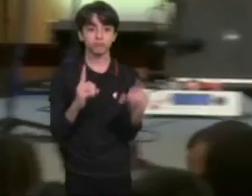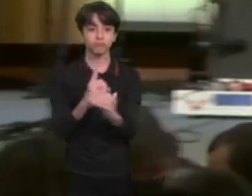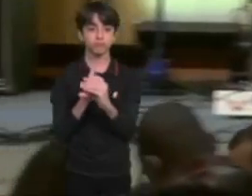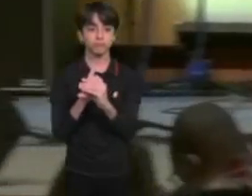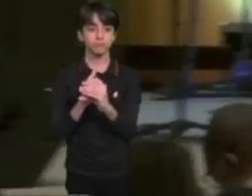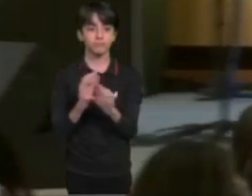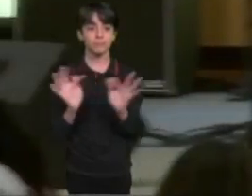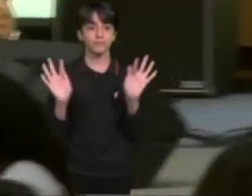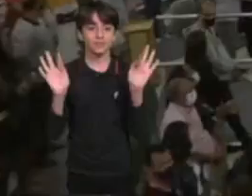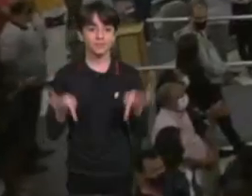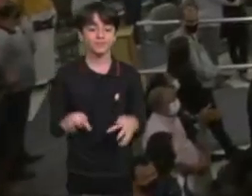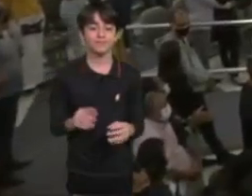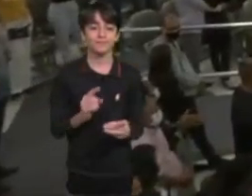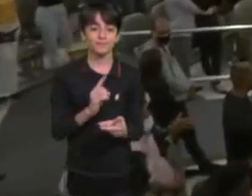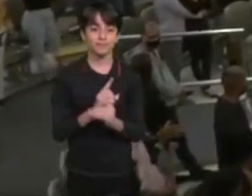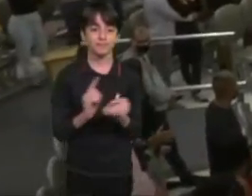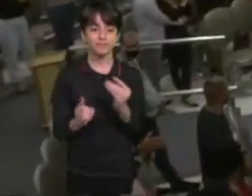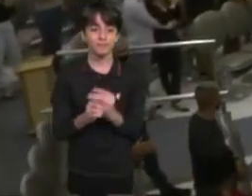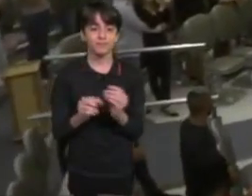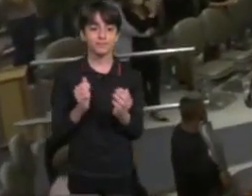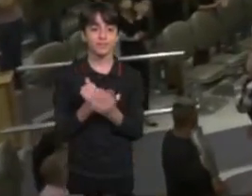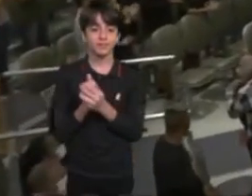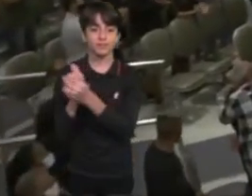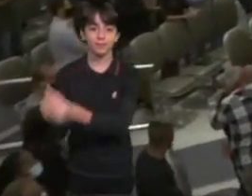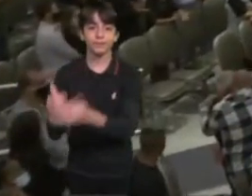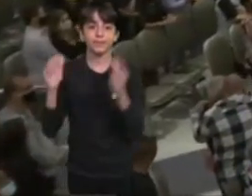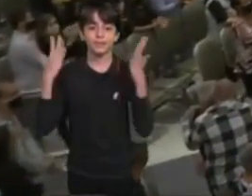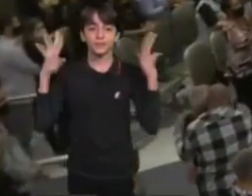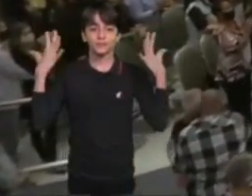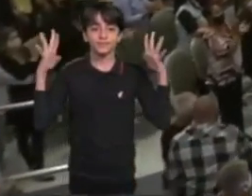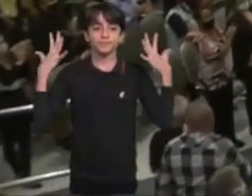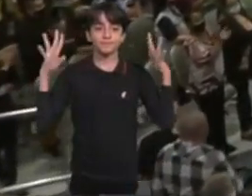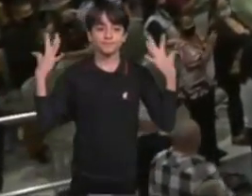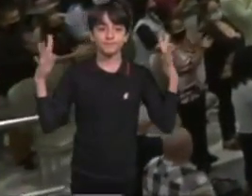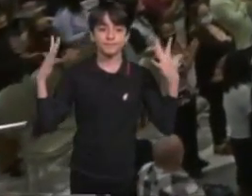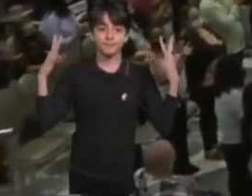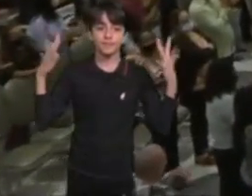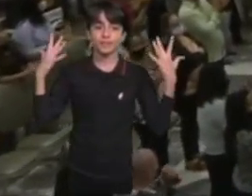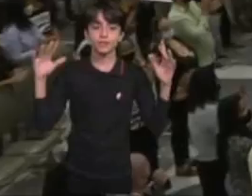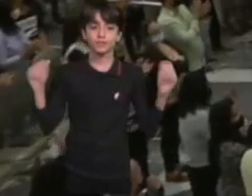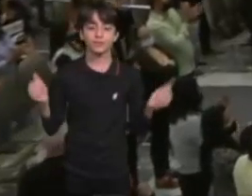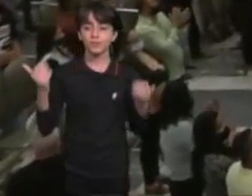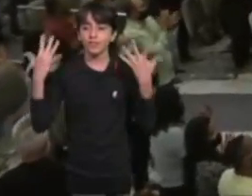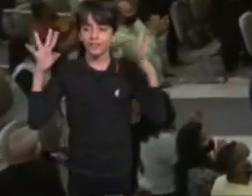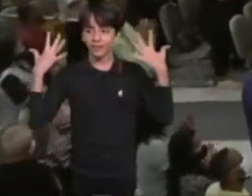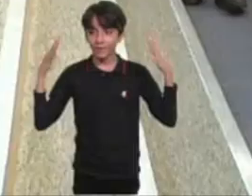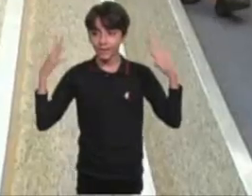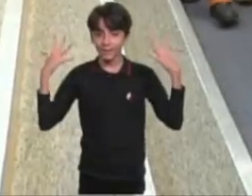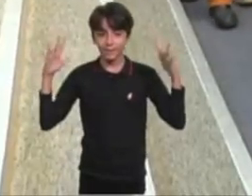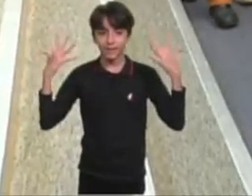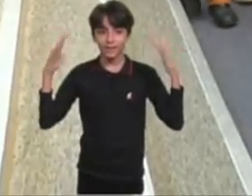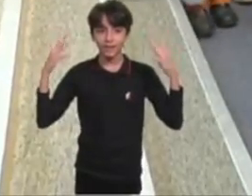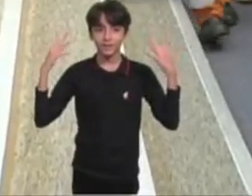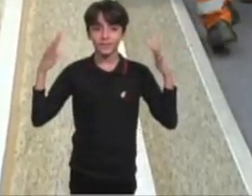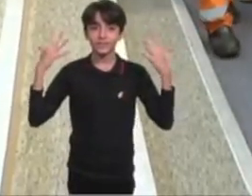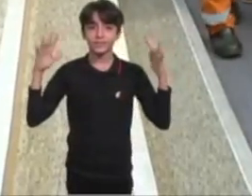pode acompanhar isso dá uma aplauso da uma aplauso